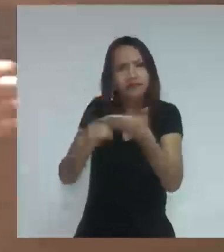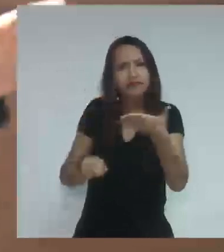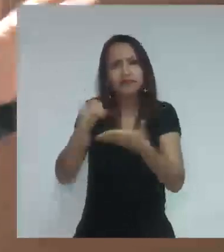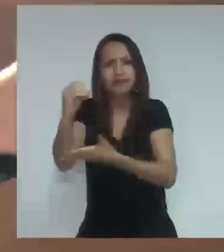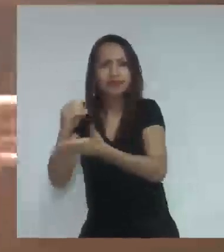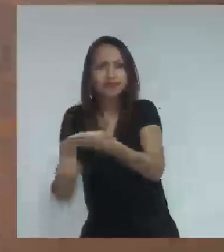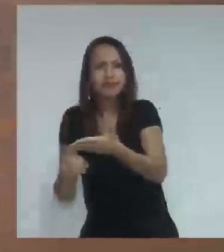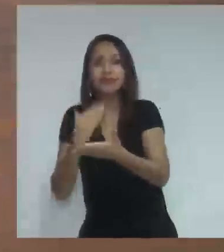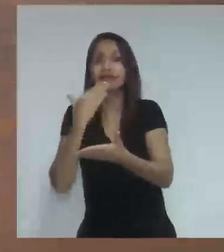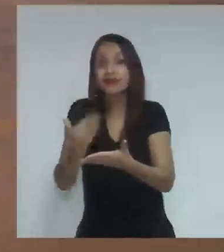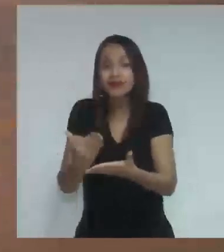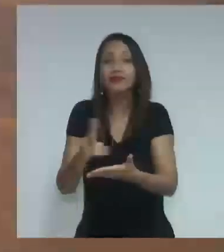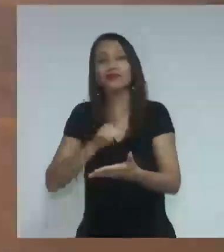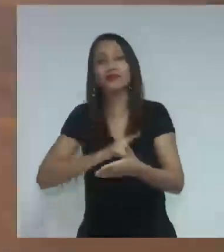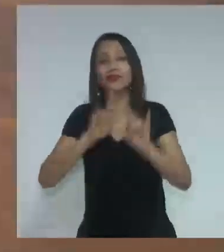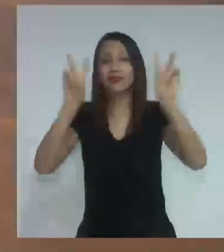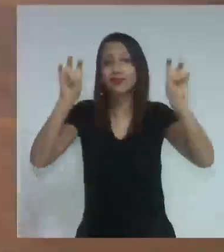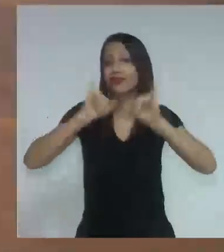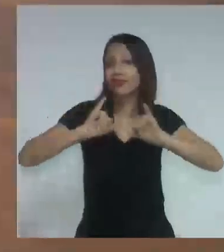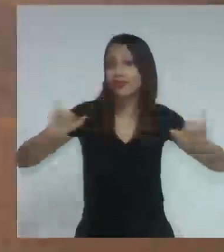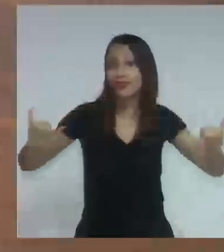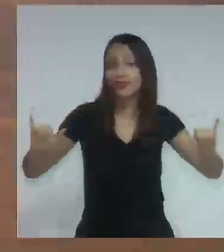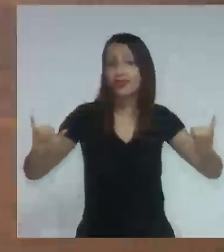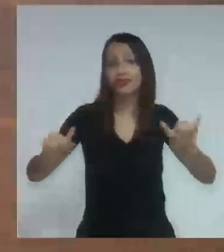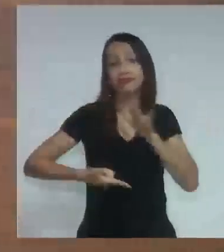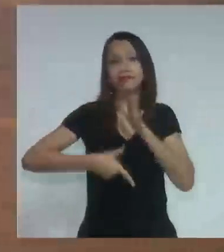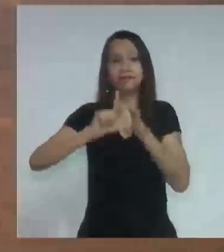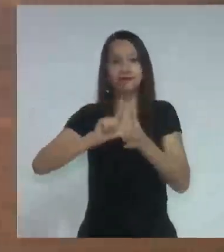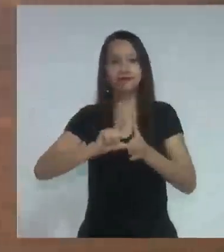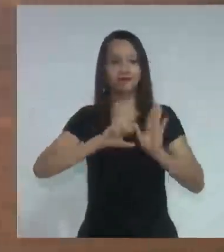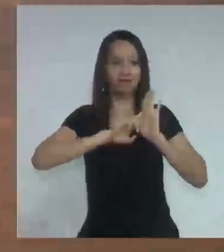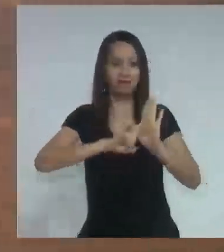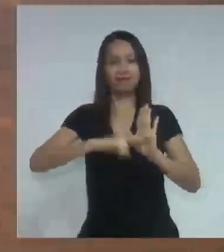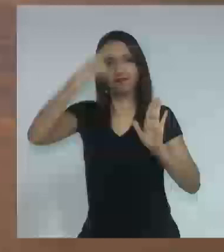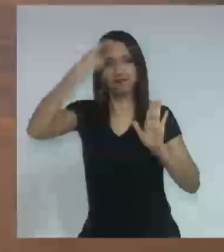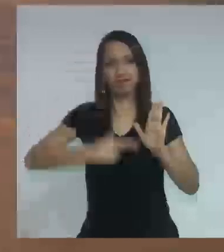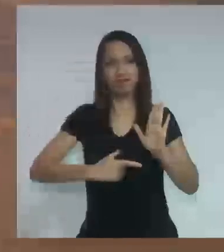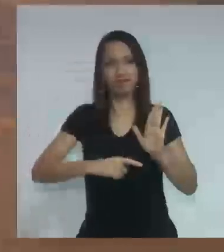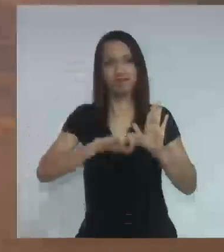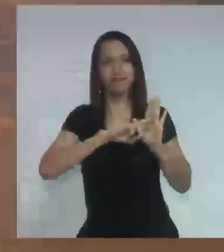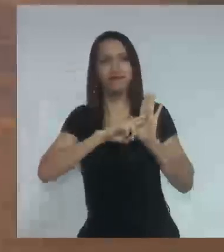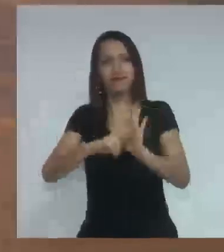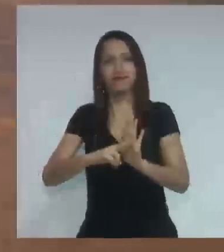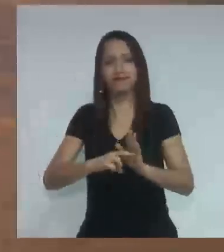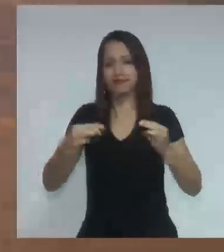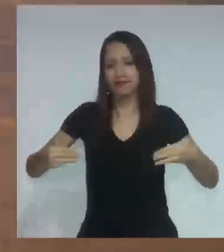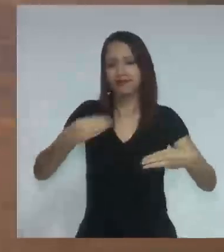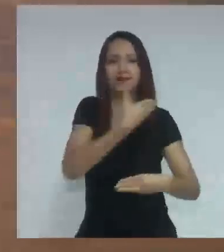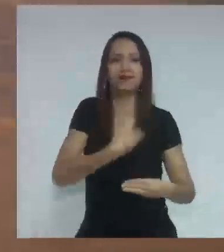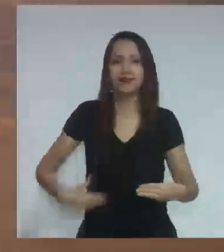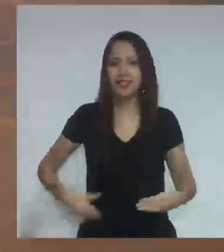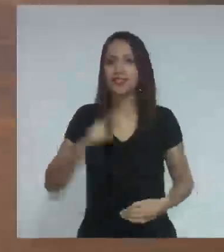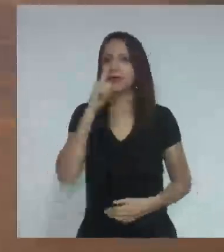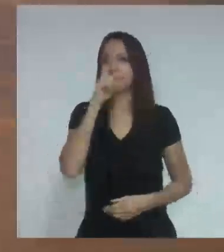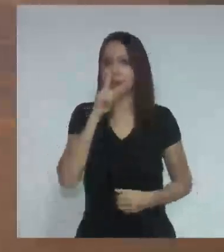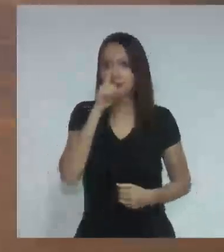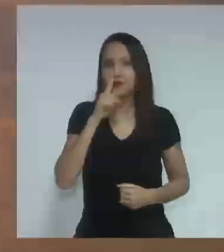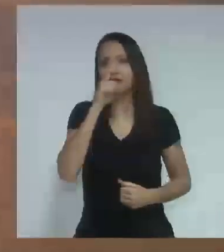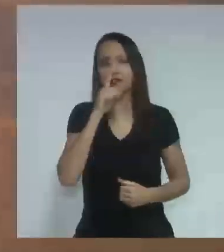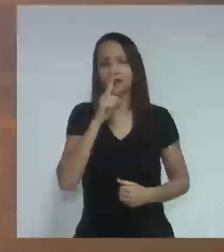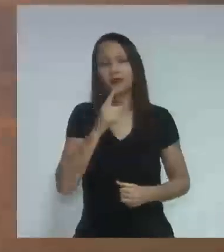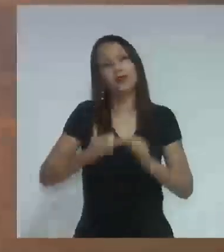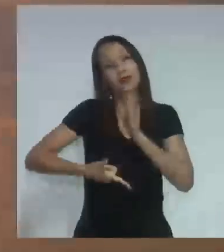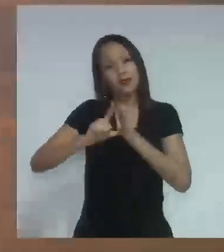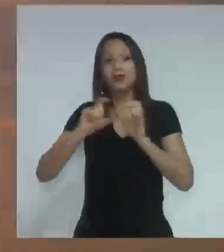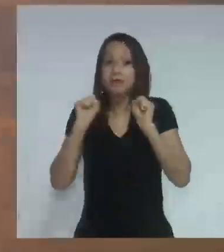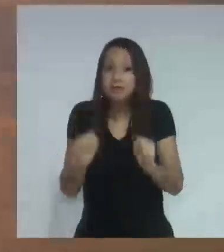orçamentos ou pedir informações antes de entrar a representação. Representação é muito grave. Podia pedir informações